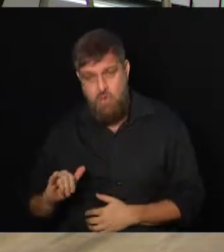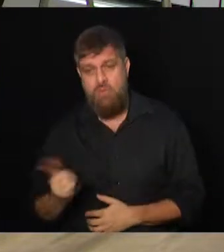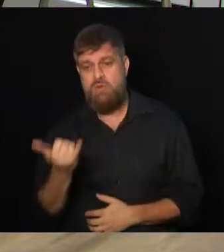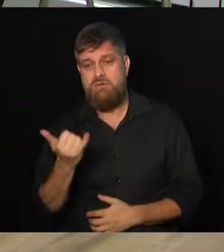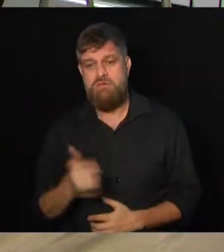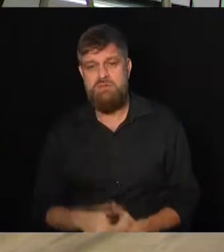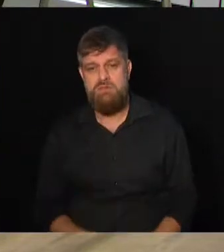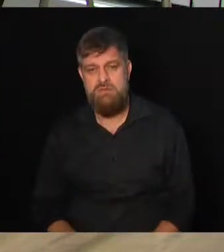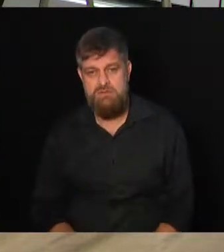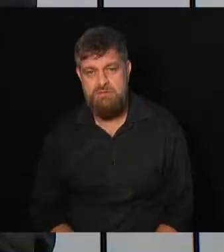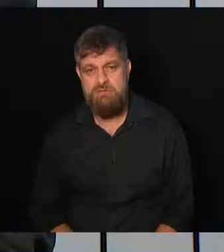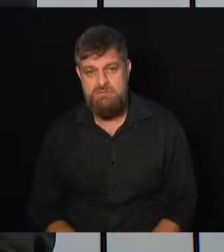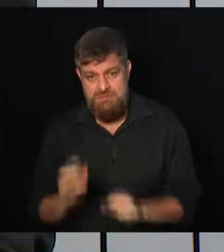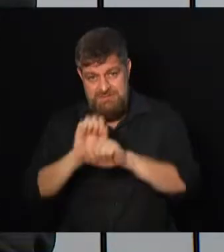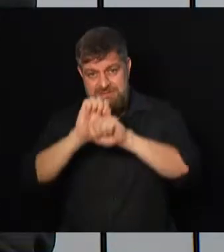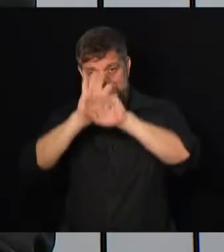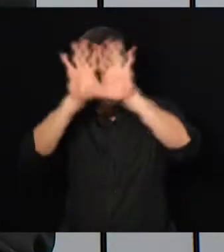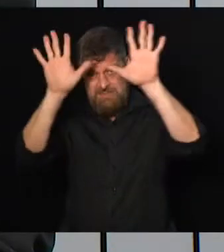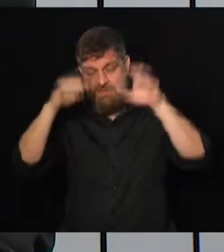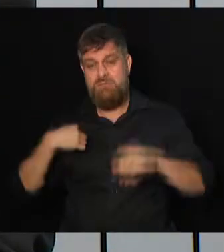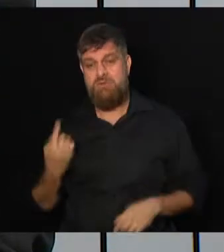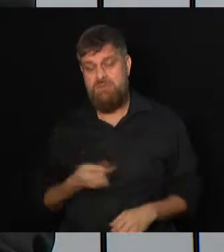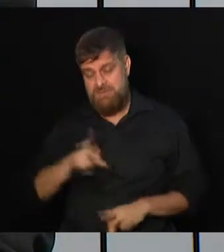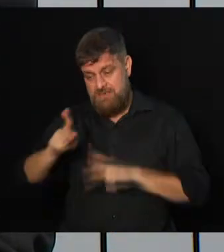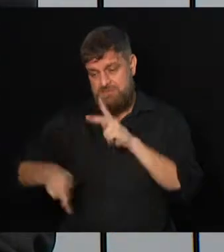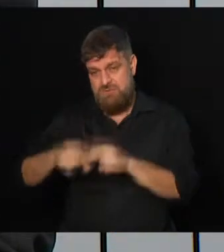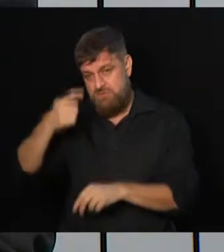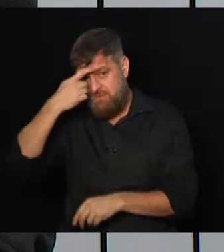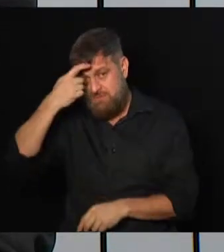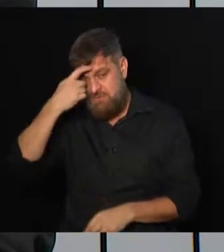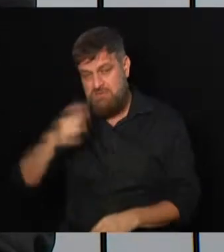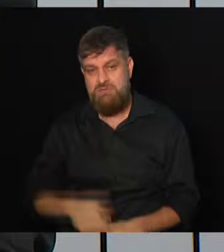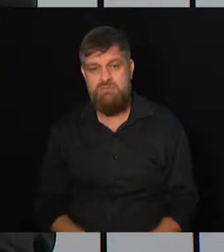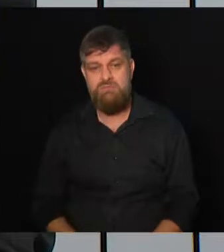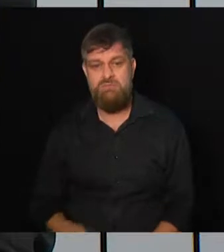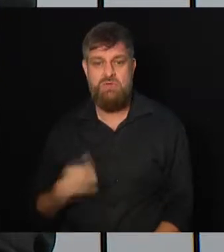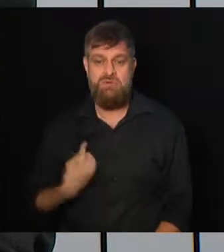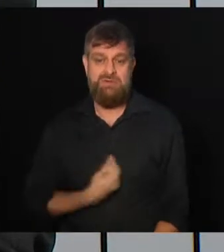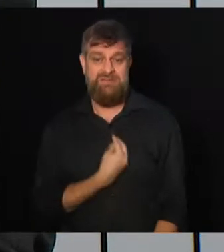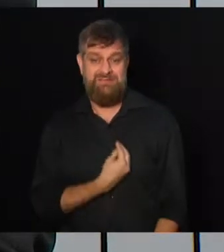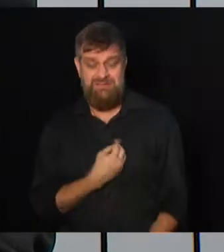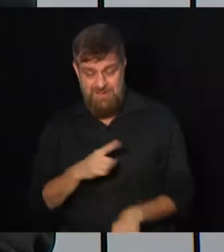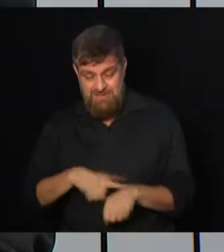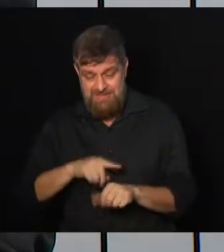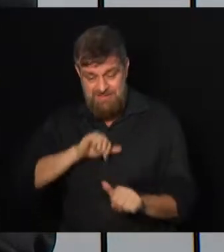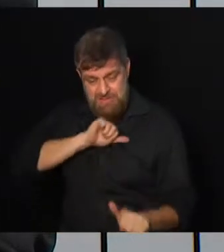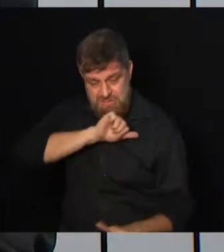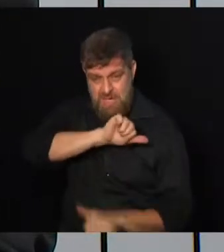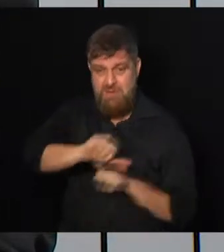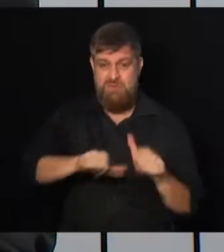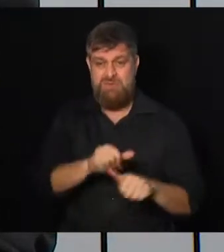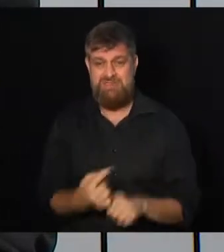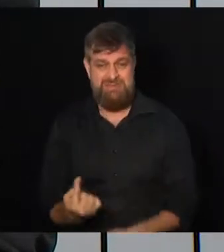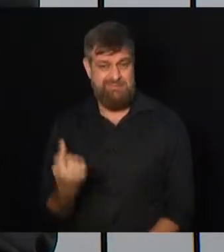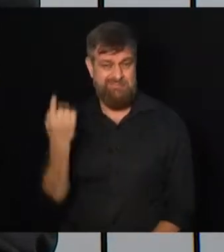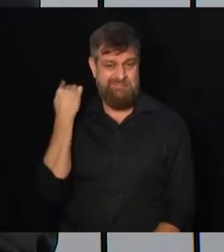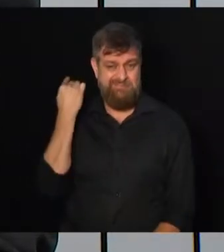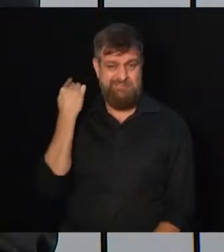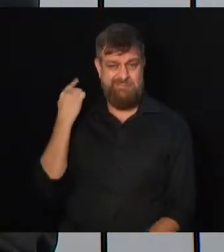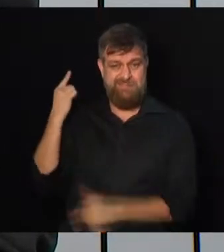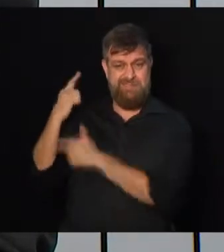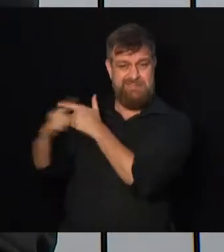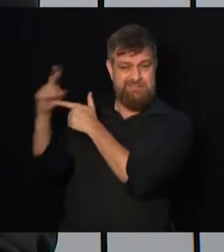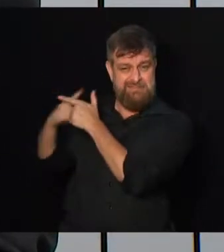de esclarecimento e despertar a conscientização nas pessoas. Estamos vivendo um tempo de transformação. Antigamente, esses